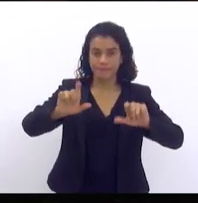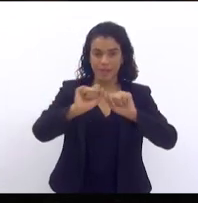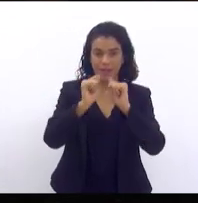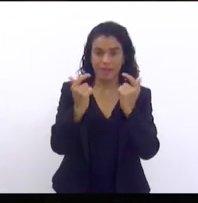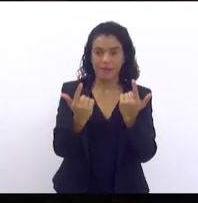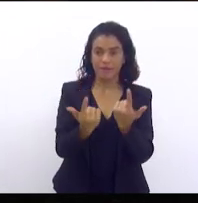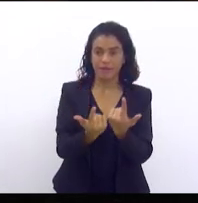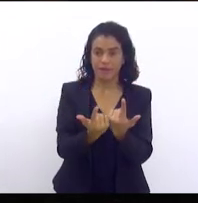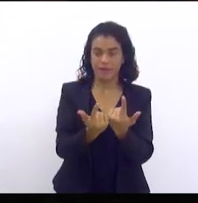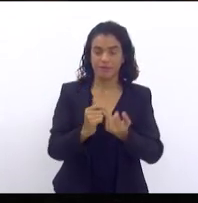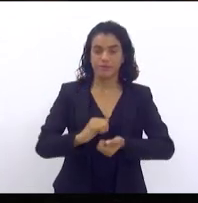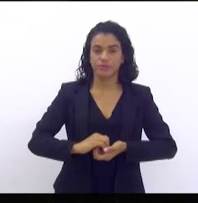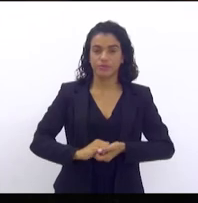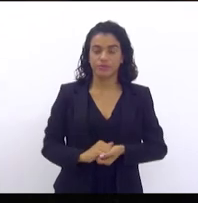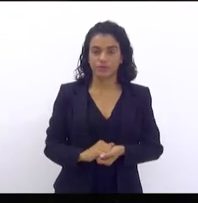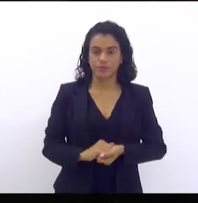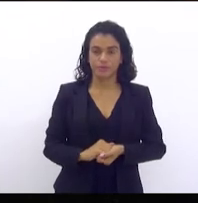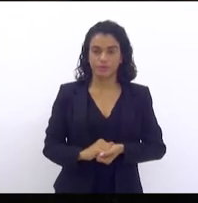TV Alerj,